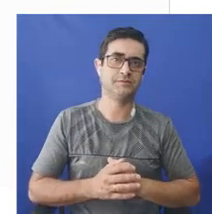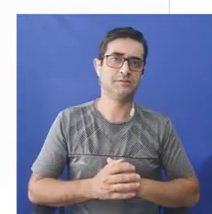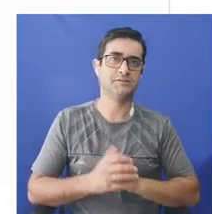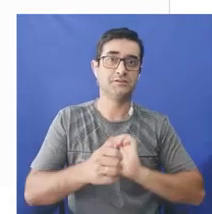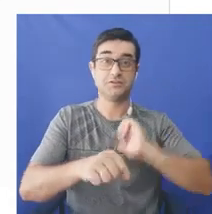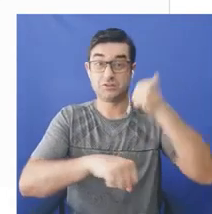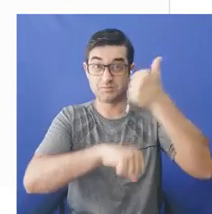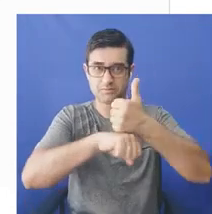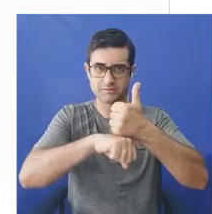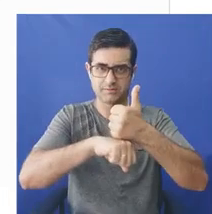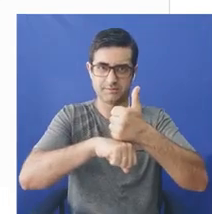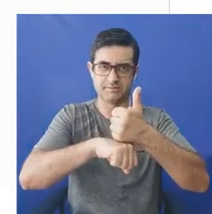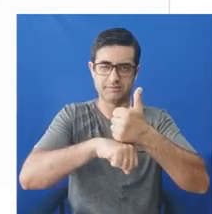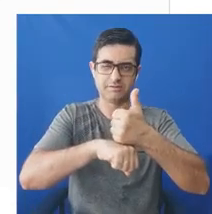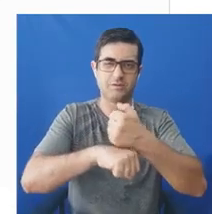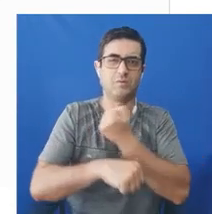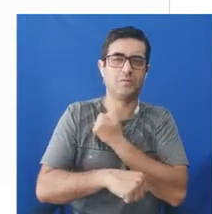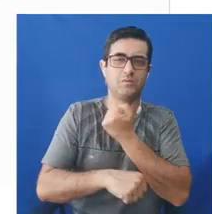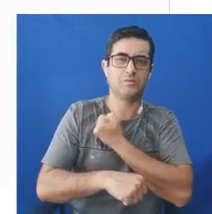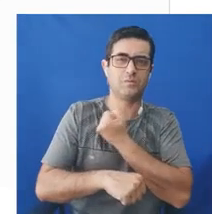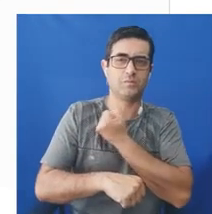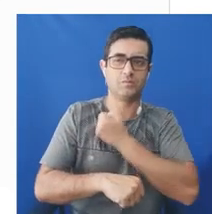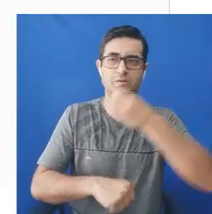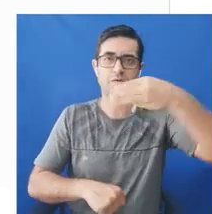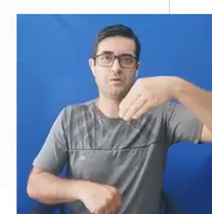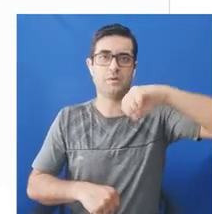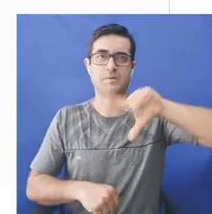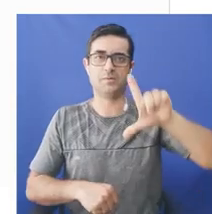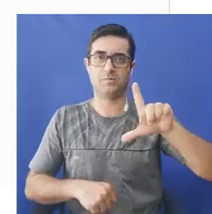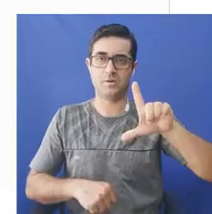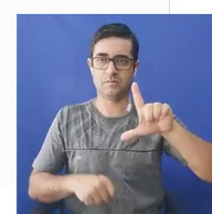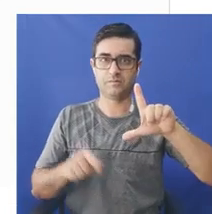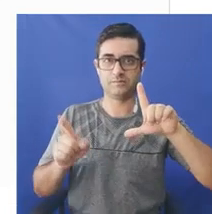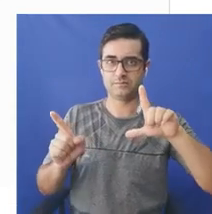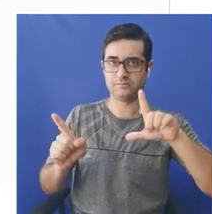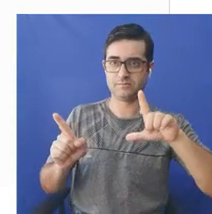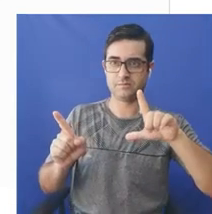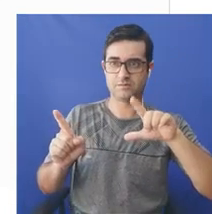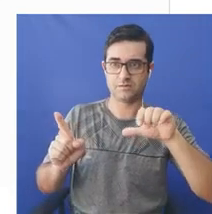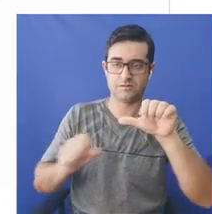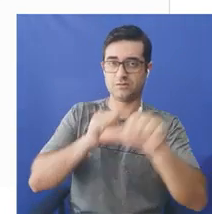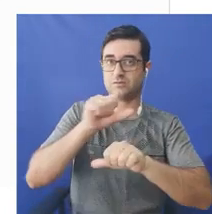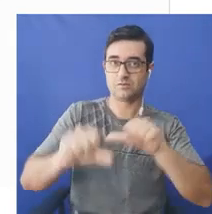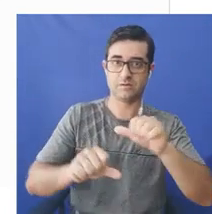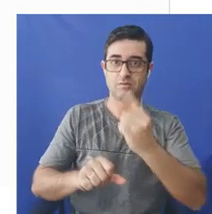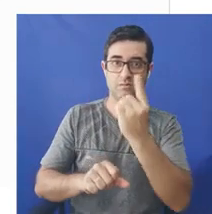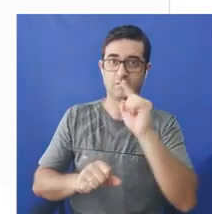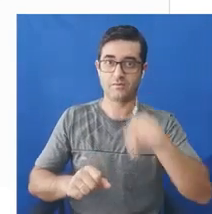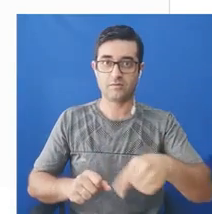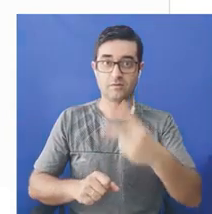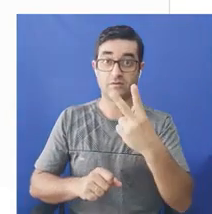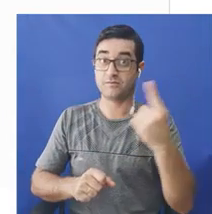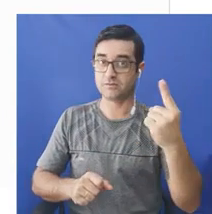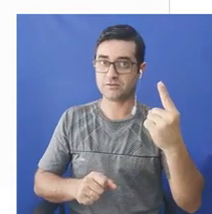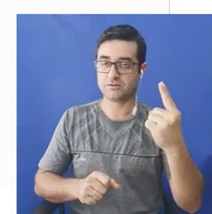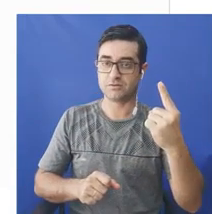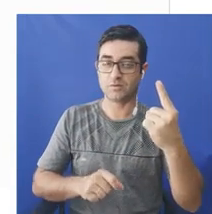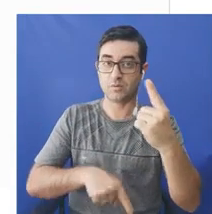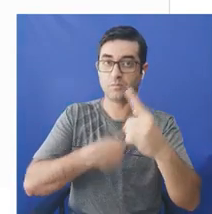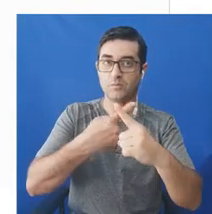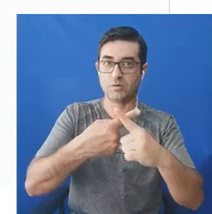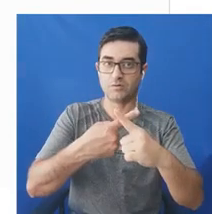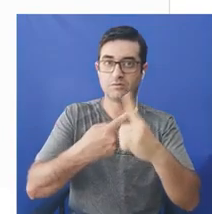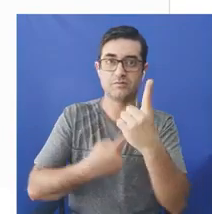eu substituir, né, o número de mols aqui, ó, por 1,21,